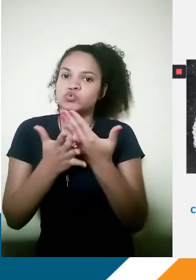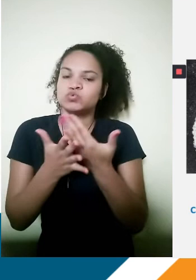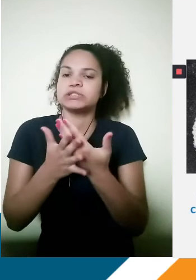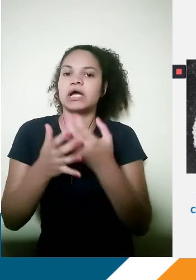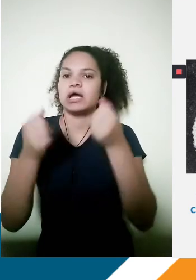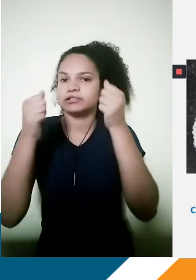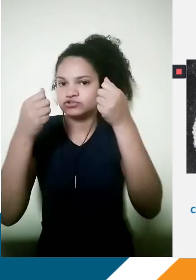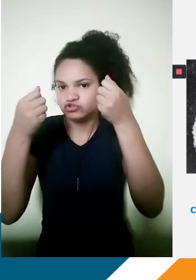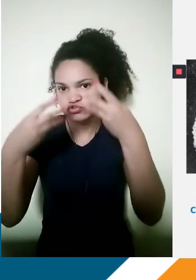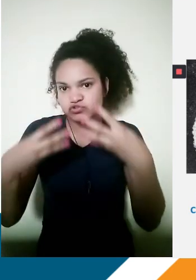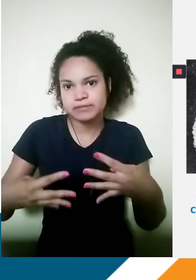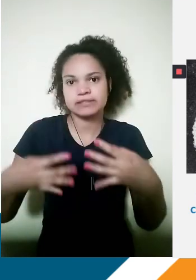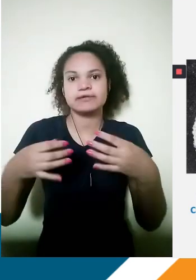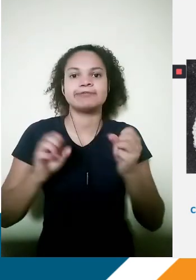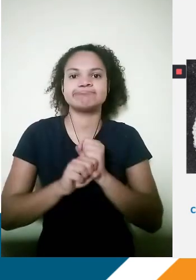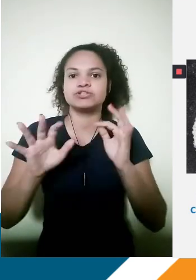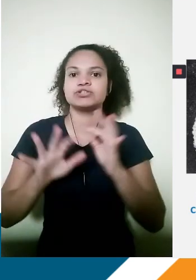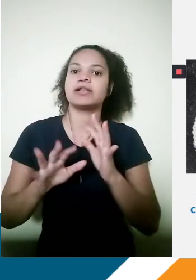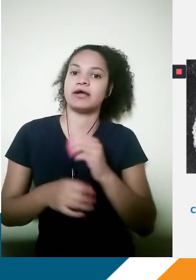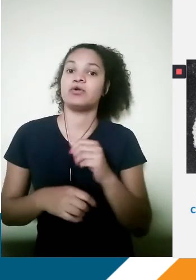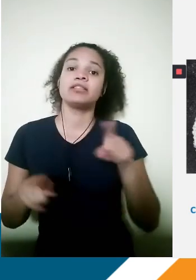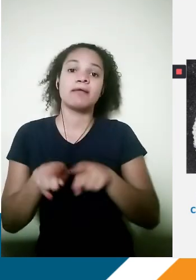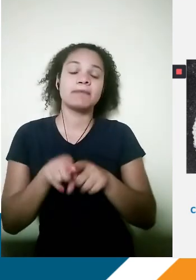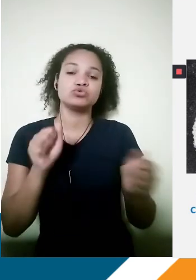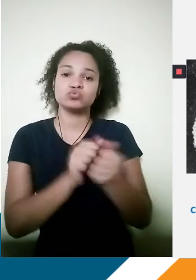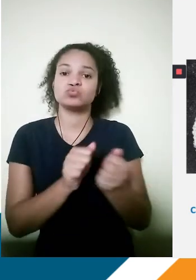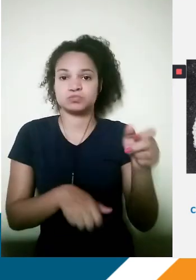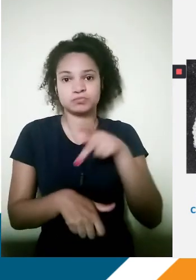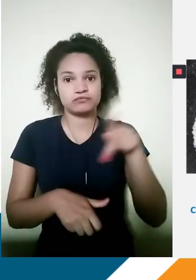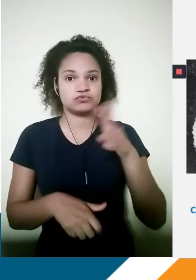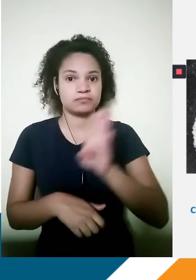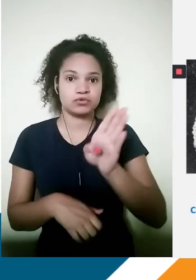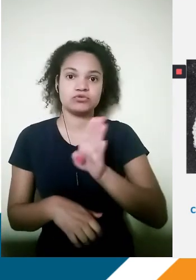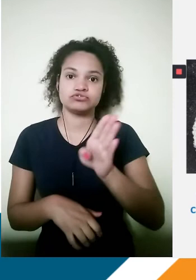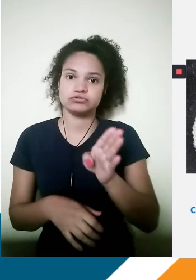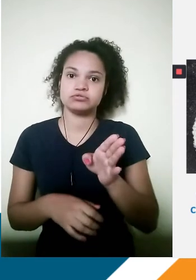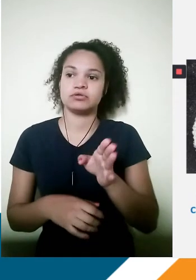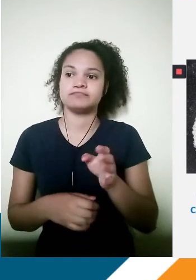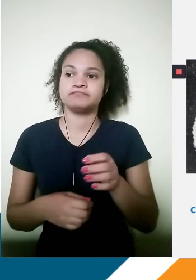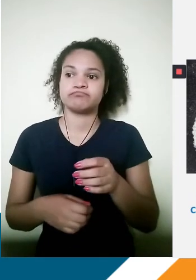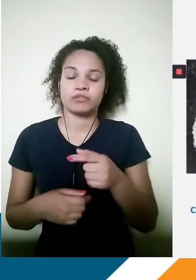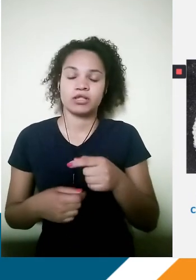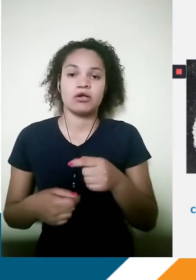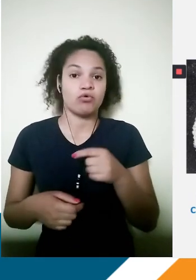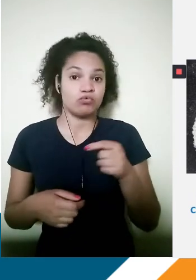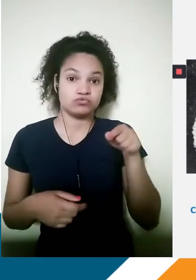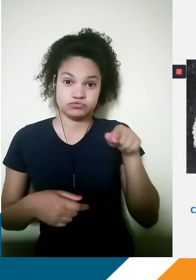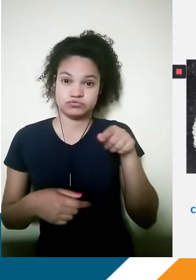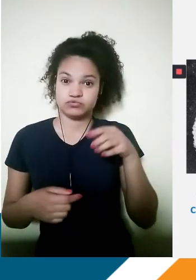detalharmos. E também vocês com os seus mediadores nos seus encontros semanais. Os mediadores têm tido uma